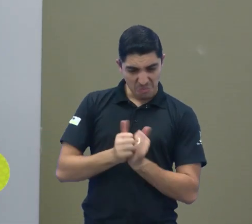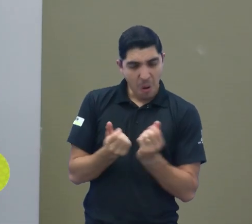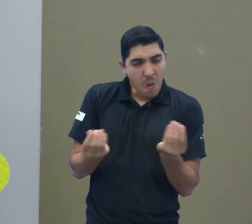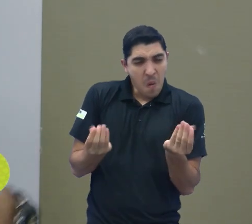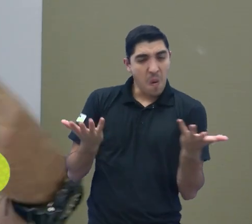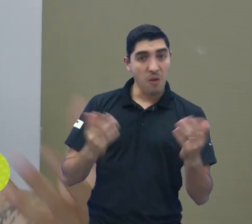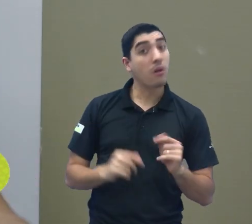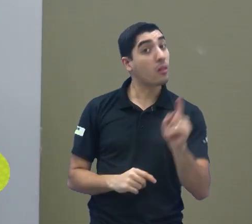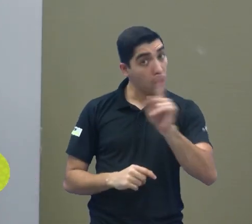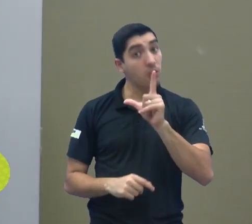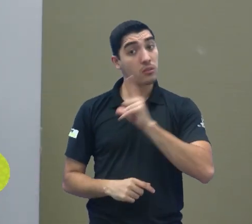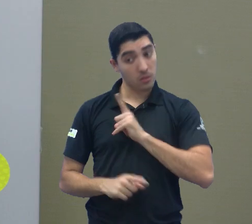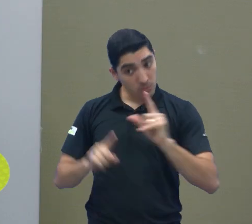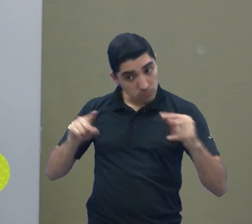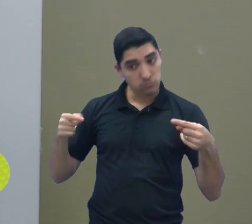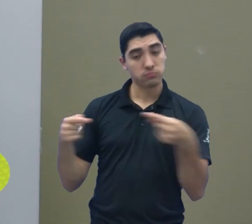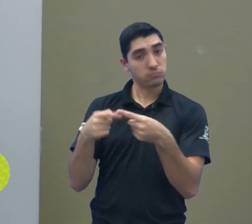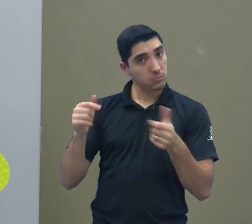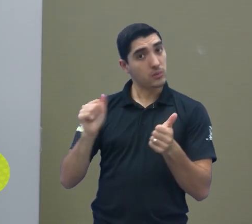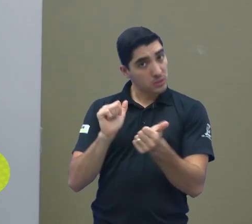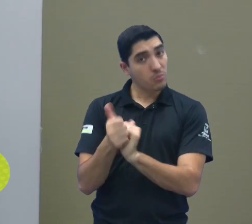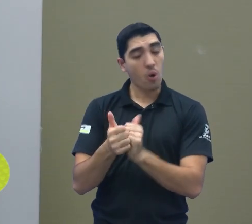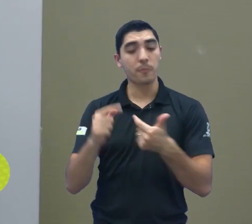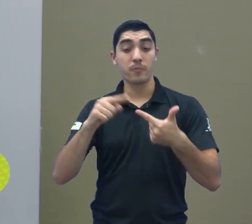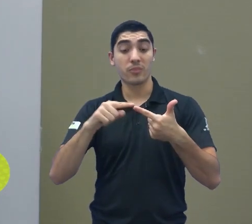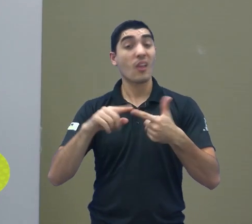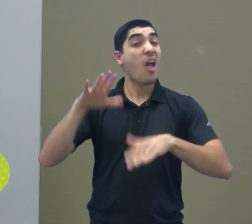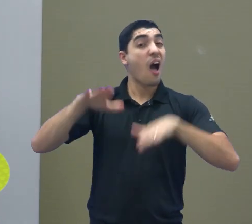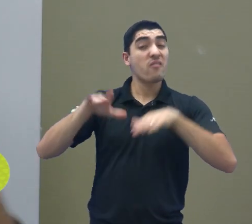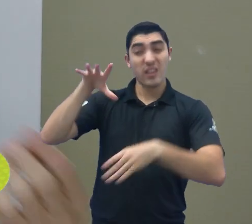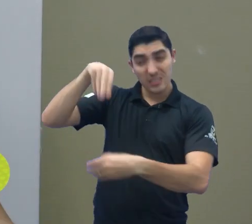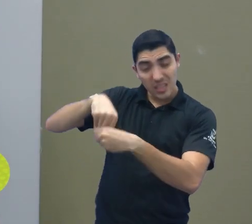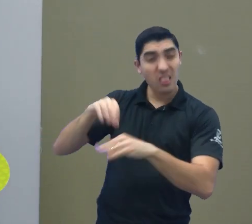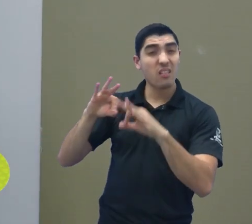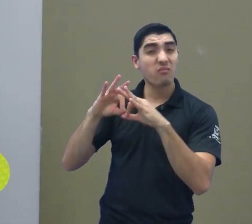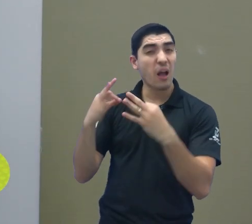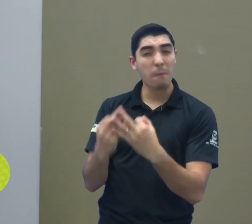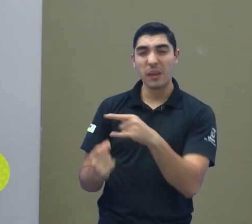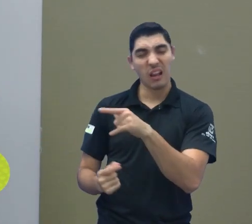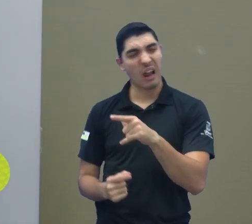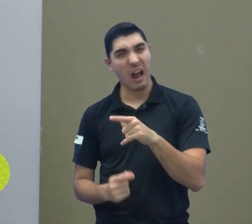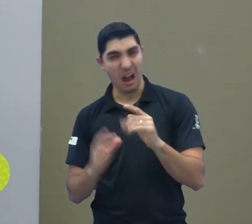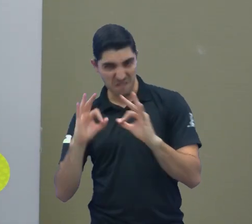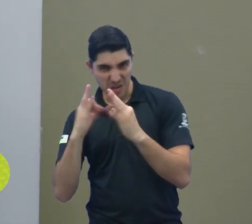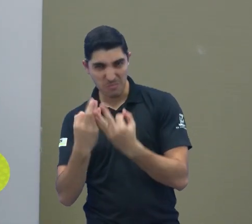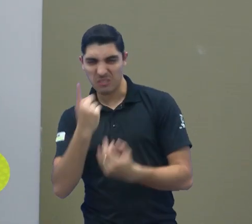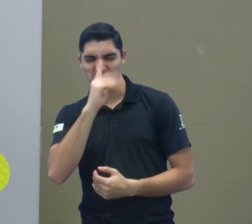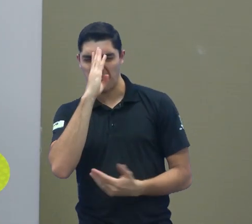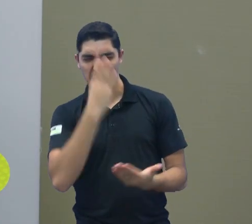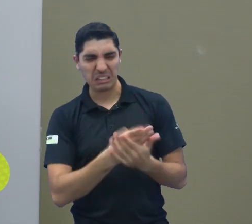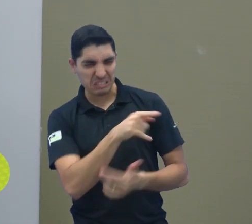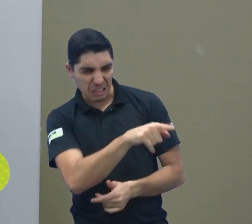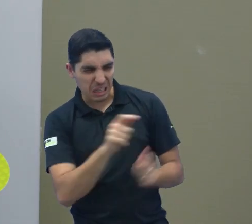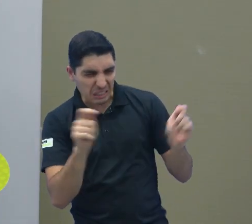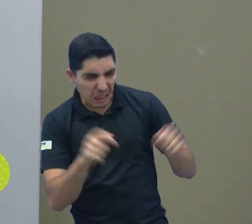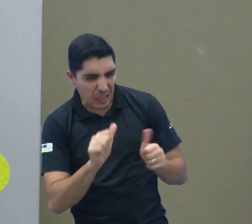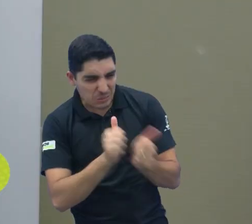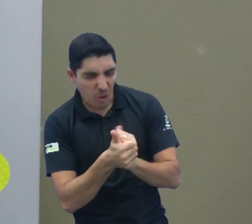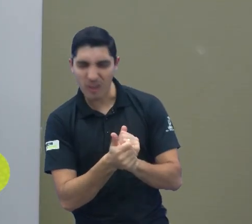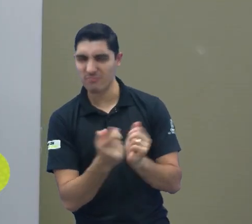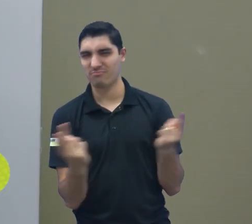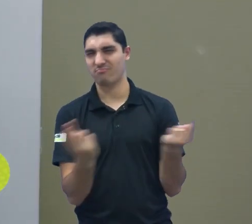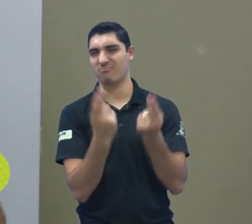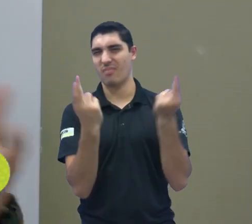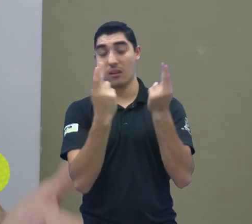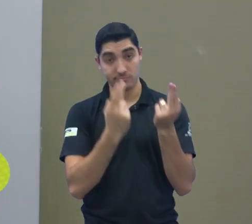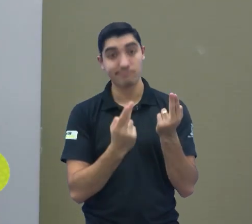praticando esporte, a própria família mesmo, às vezes, também limita muito, não acredita que a pessoa possa ter, né, a capacidade de ser